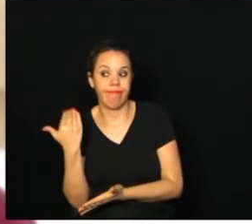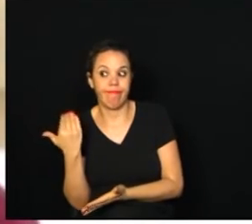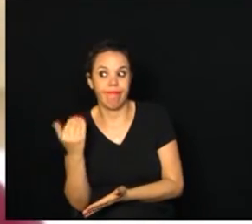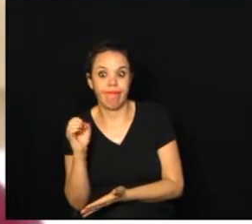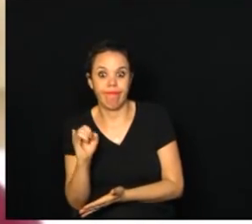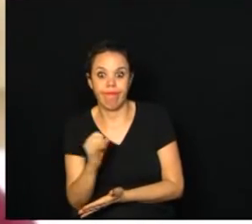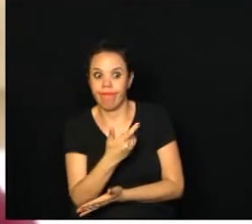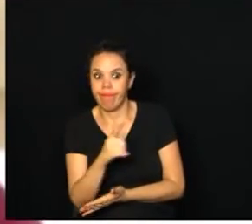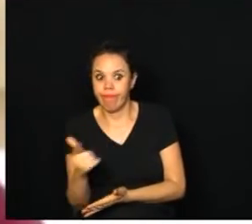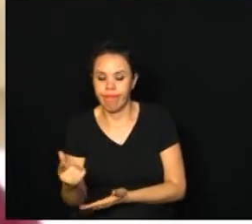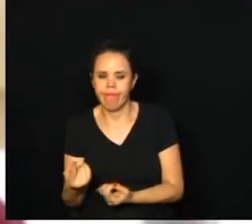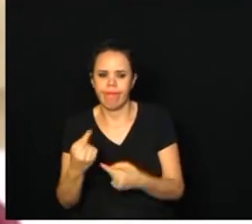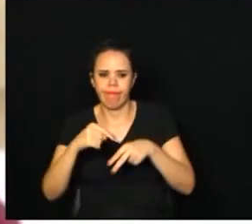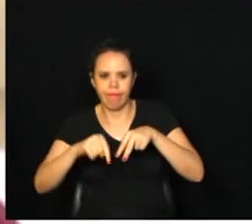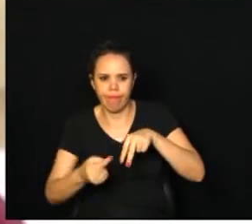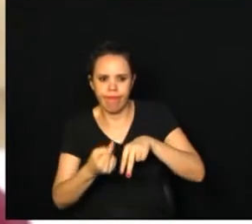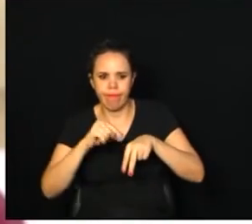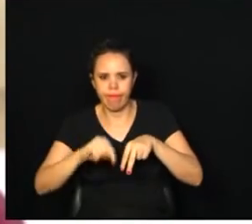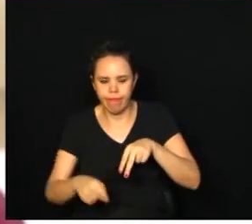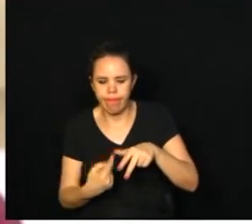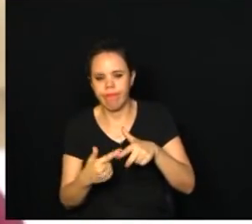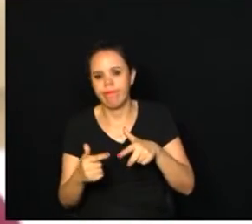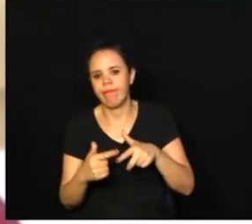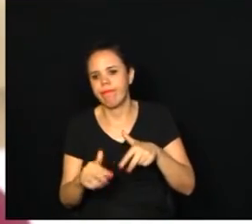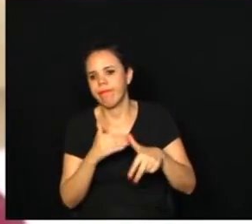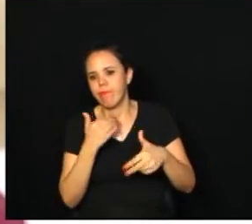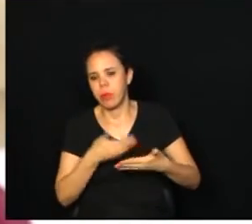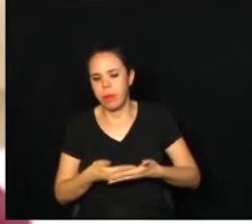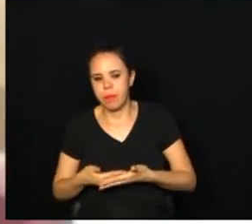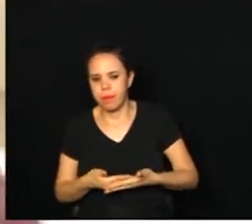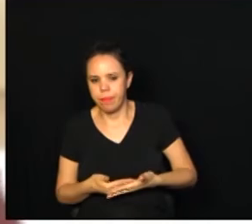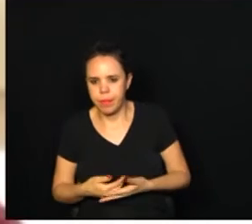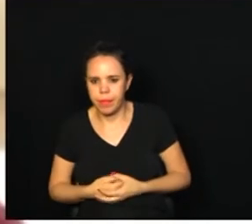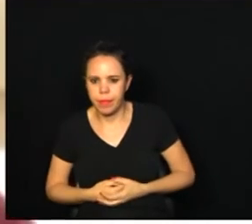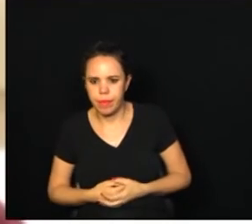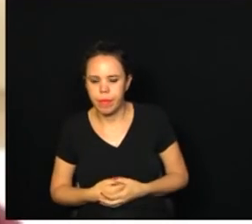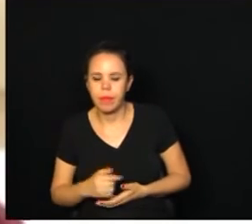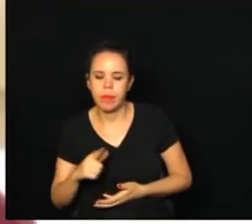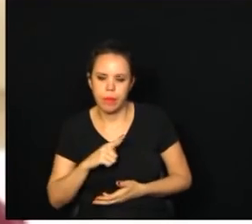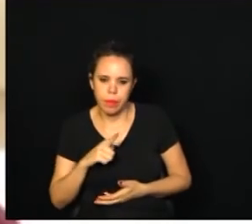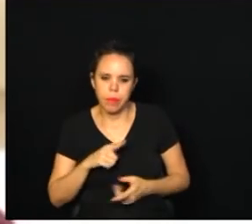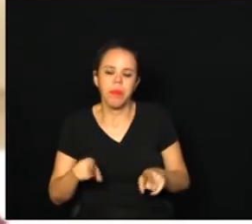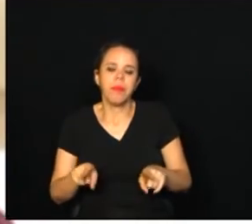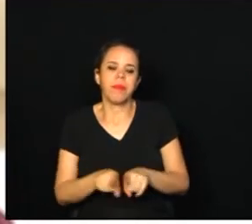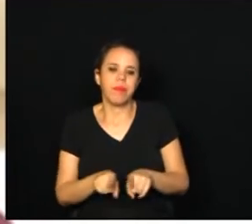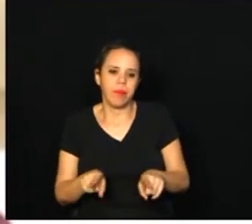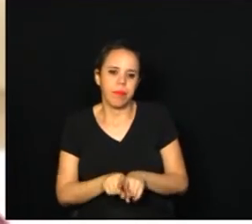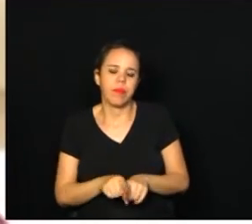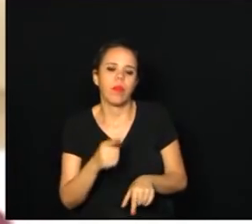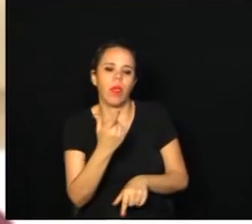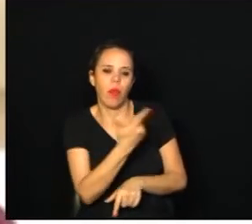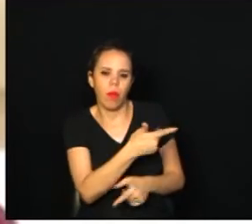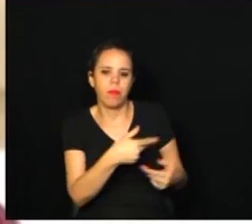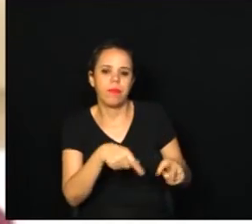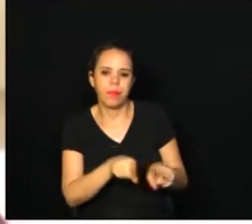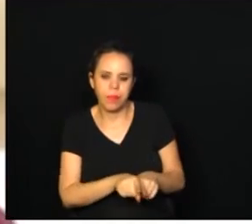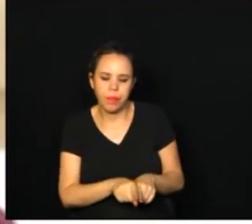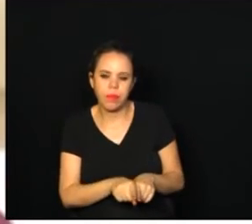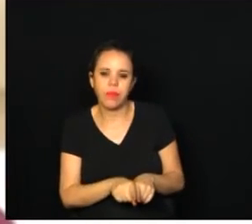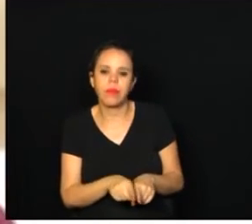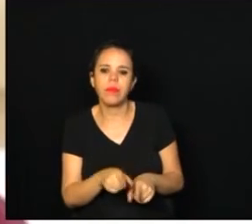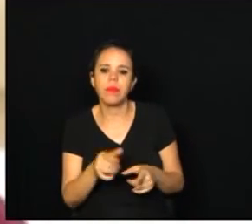apresenta trombose, ela vai ter que fazer um tratamento durante 3 meses, com uma dose que vai ser 2 vezes por